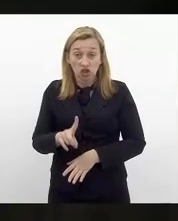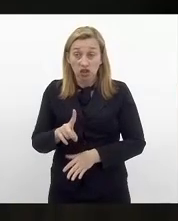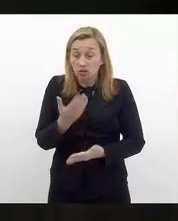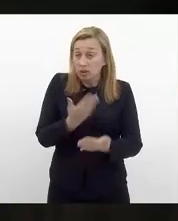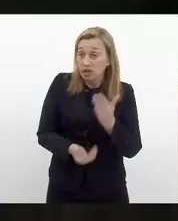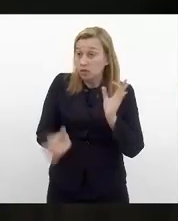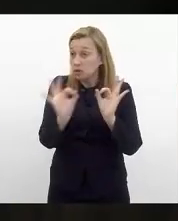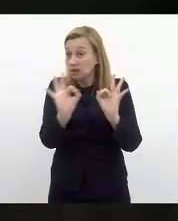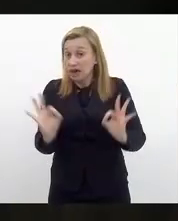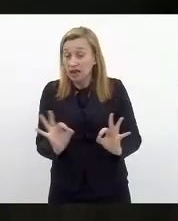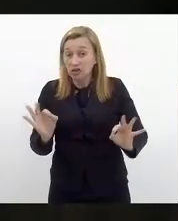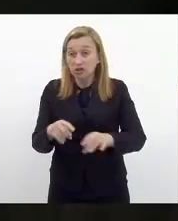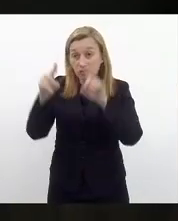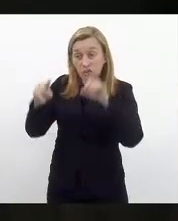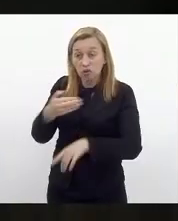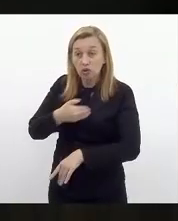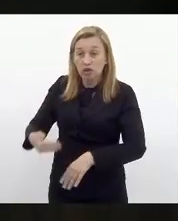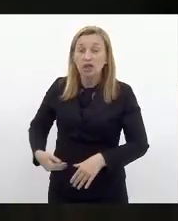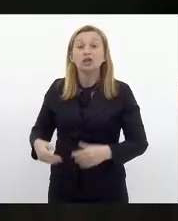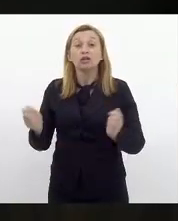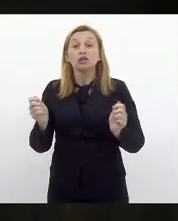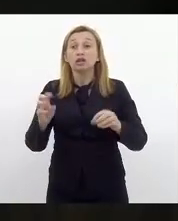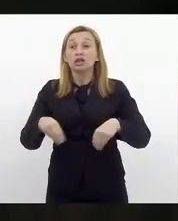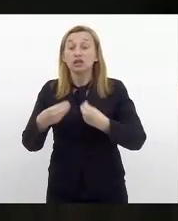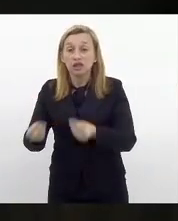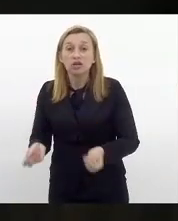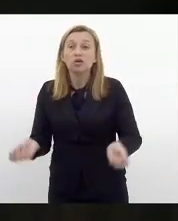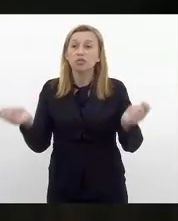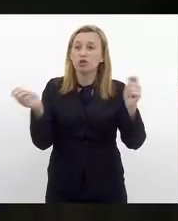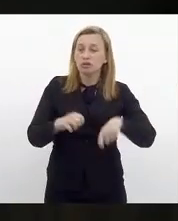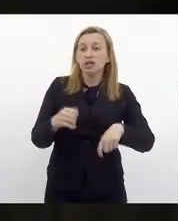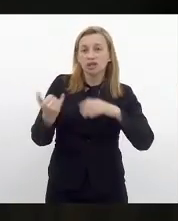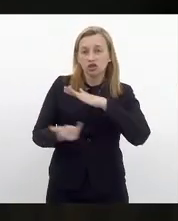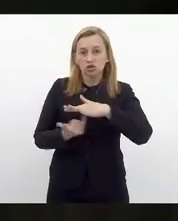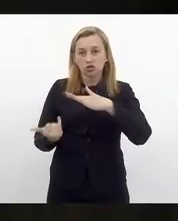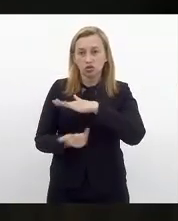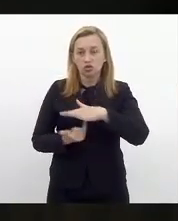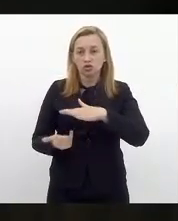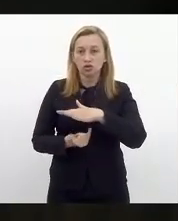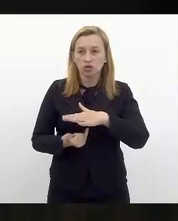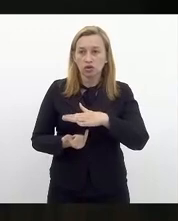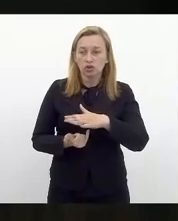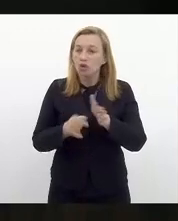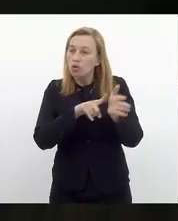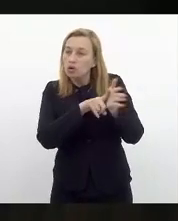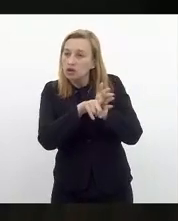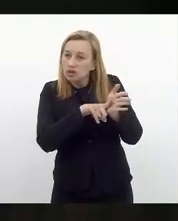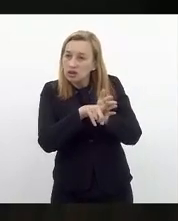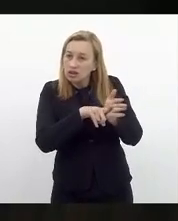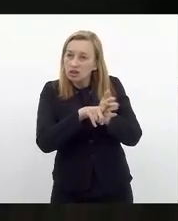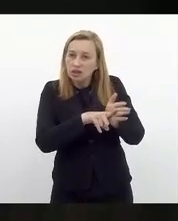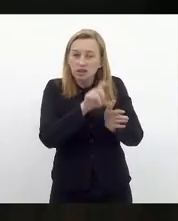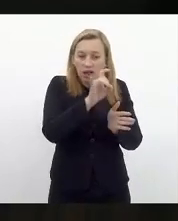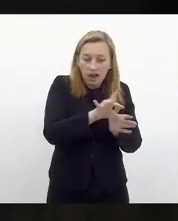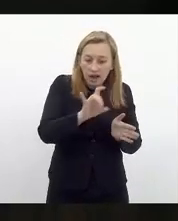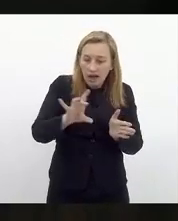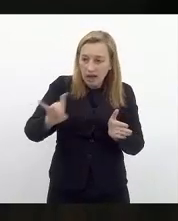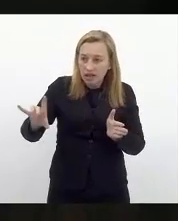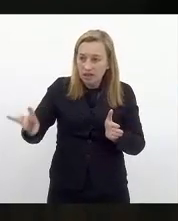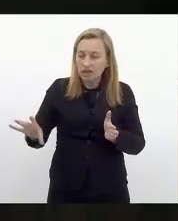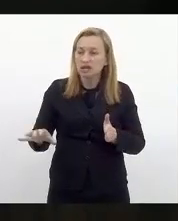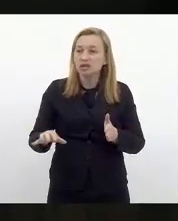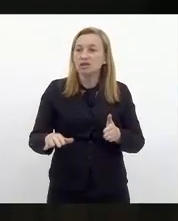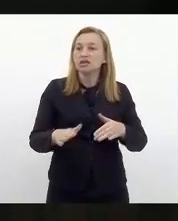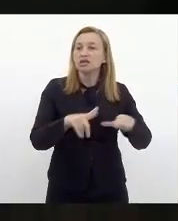na carreira hoje e ainda garantimos a possibilidade de instituição Tô fazendo uma análise carreira carreira porque